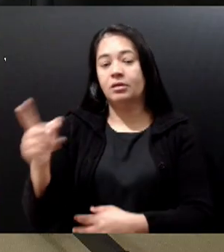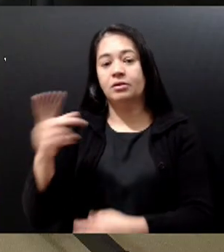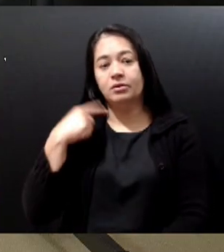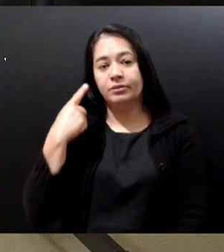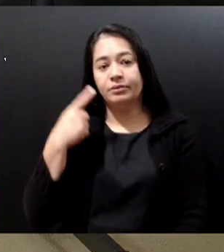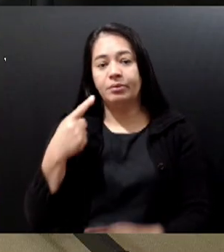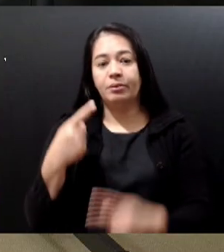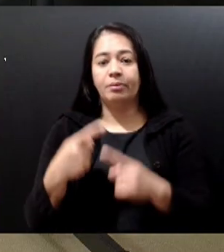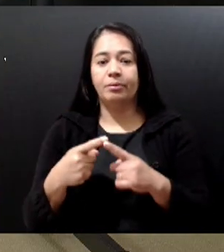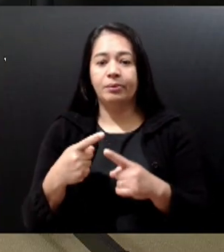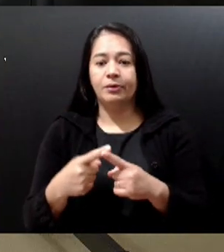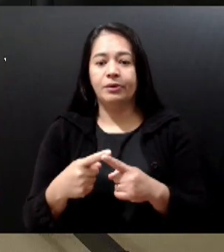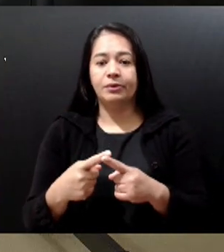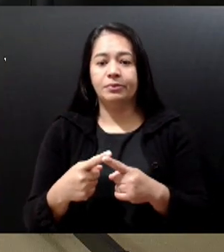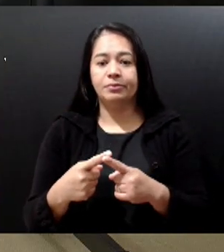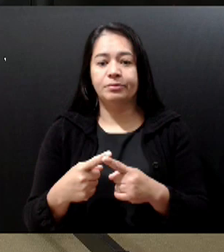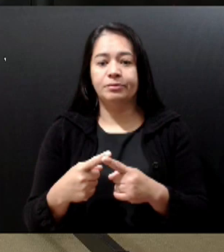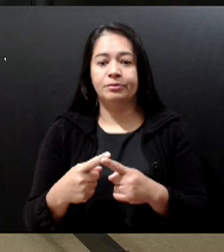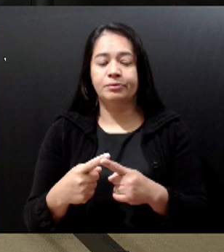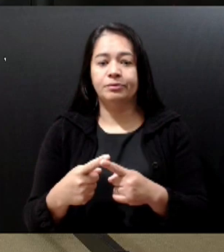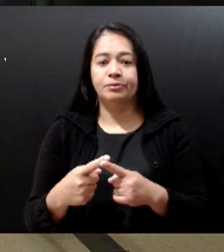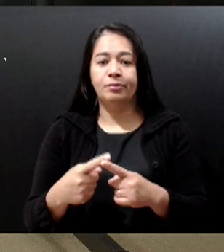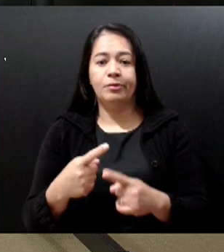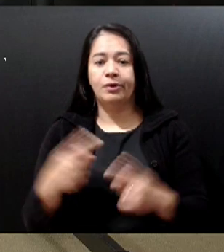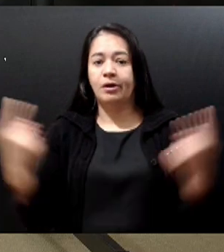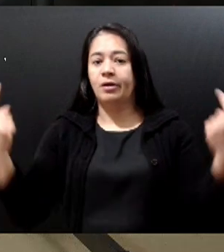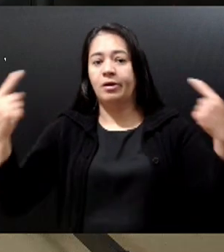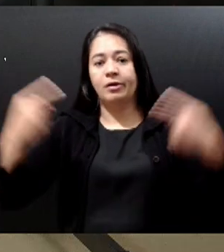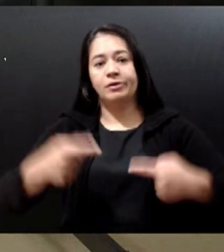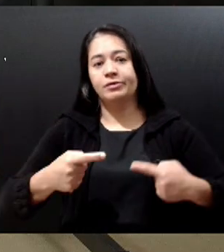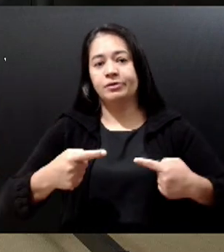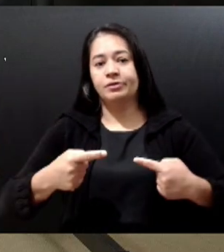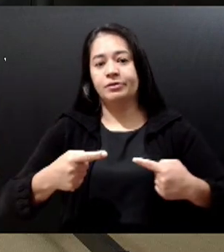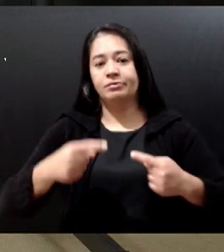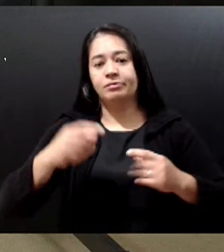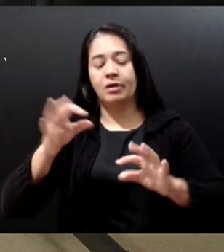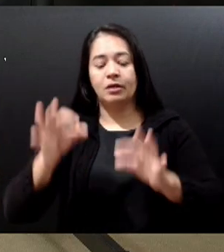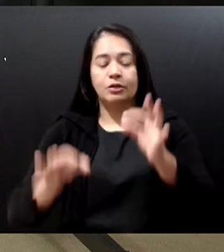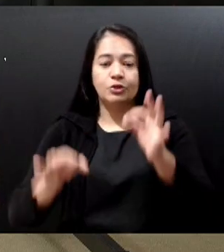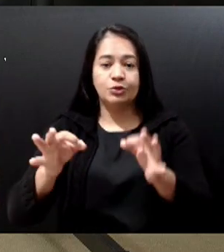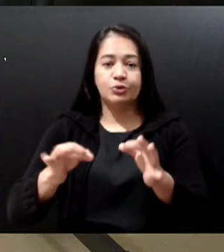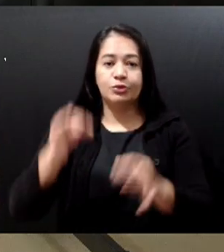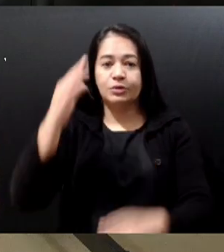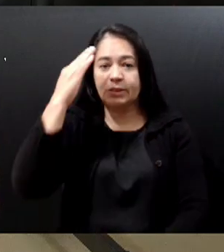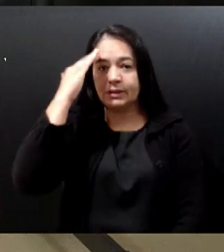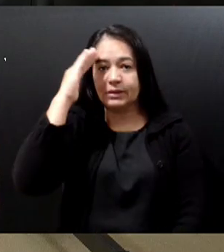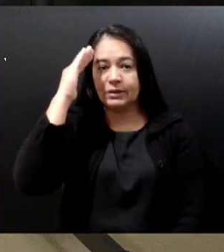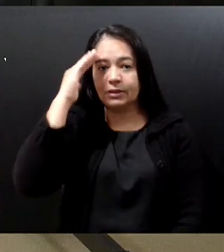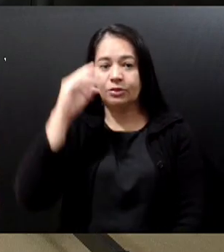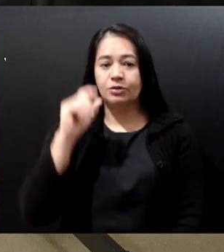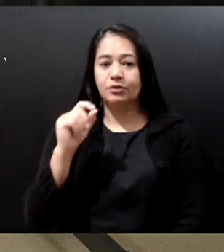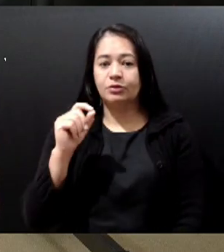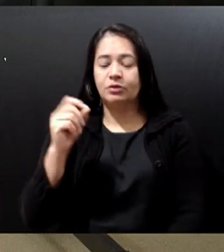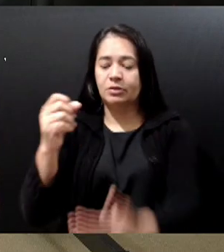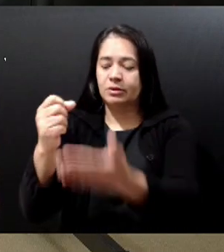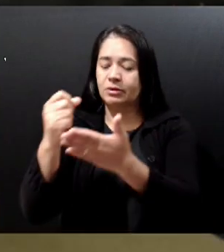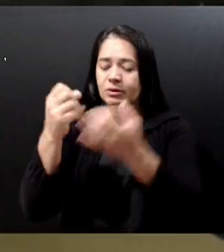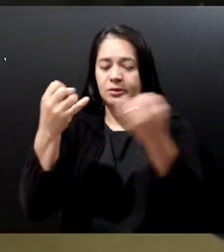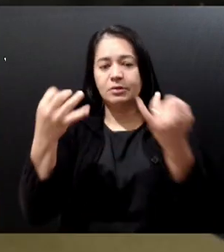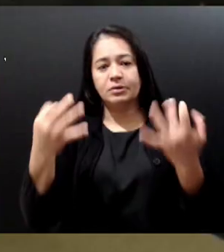são desafios e a justiça entendendo, né, trazendo aí,